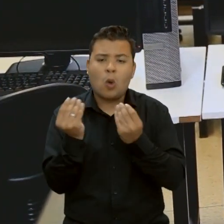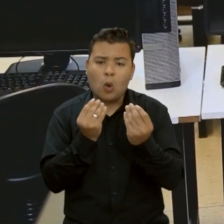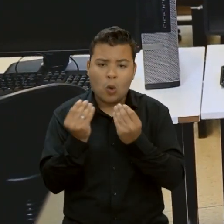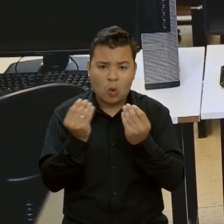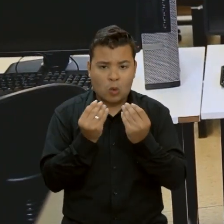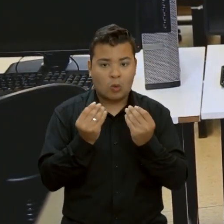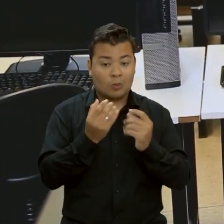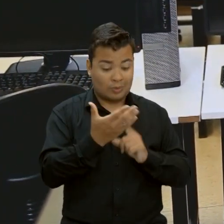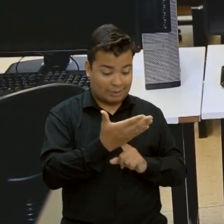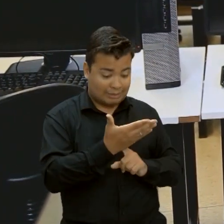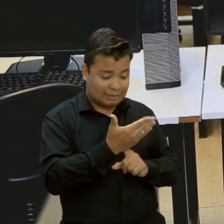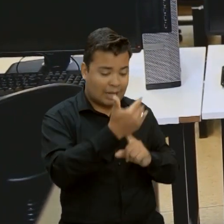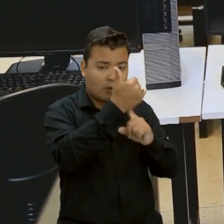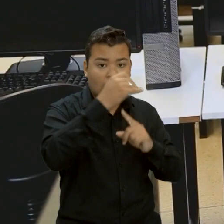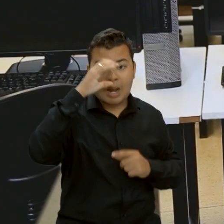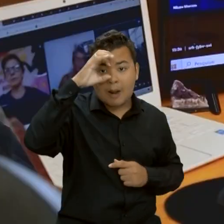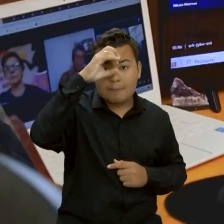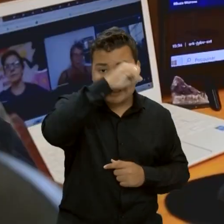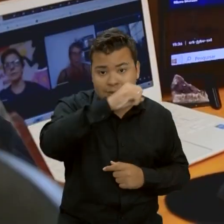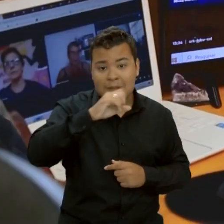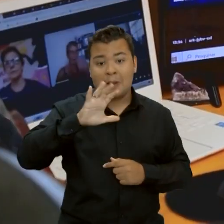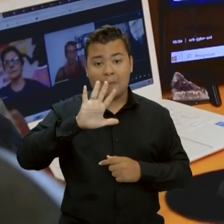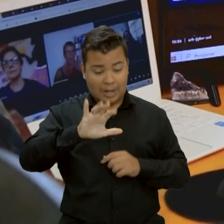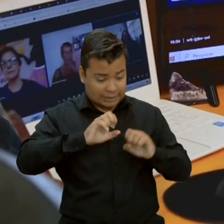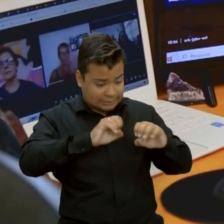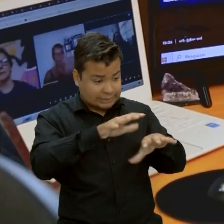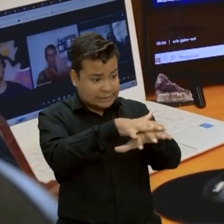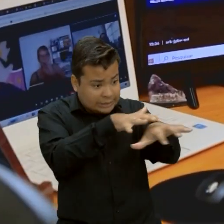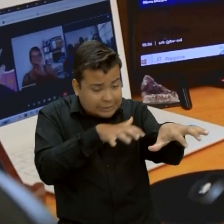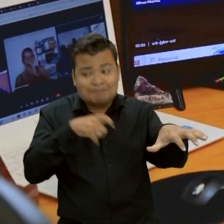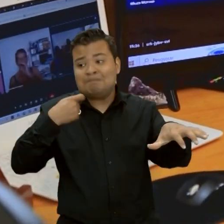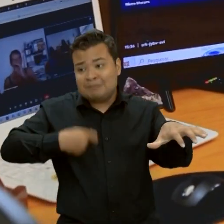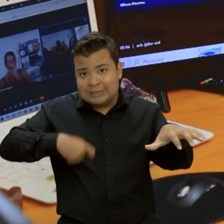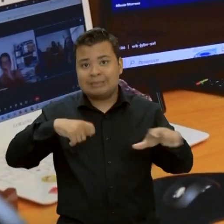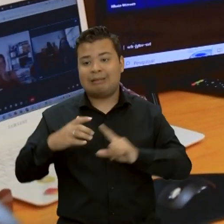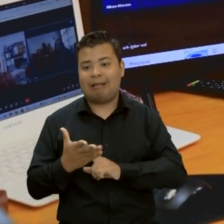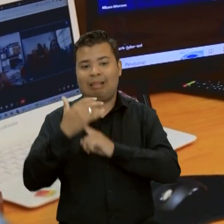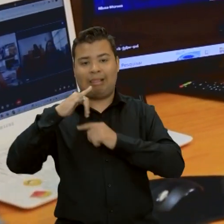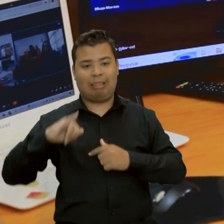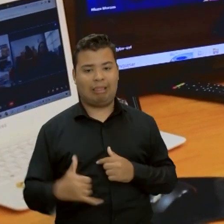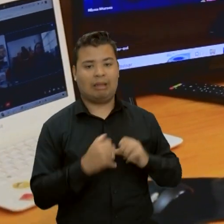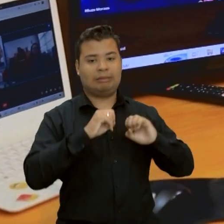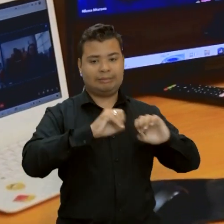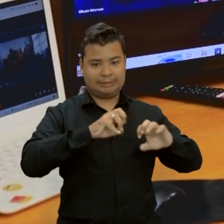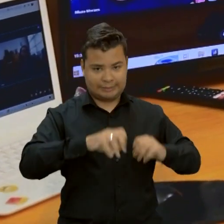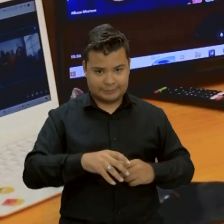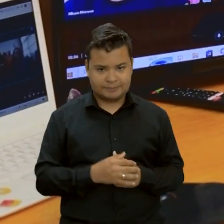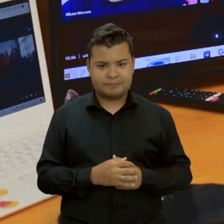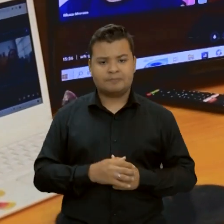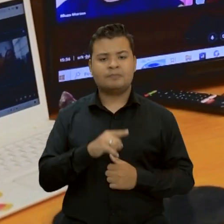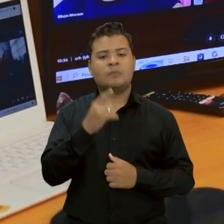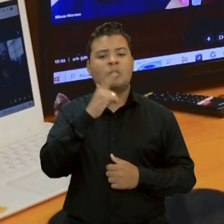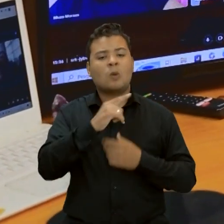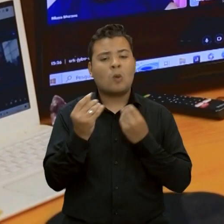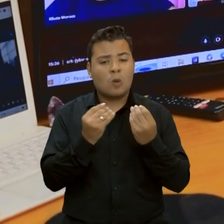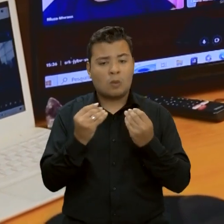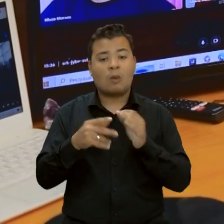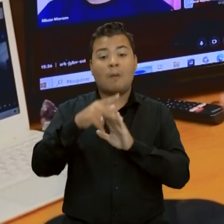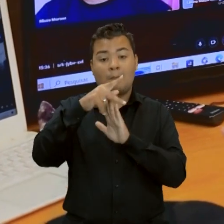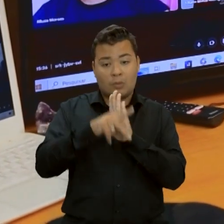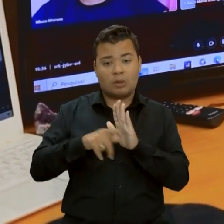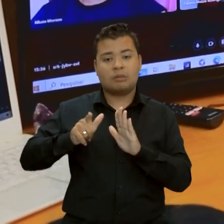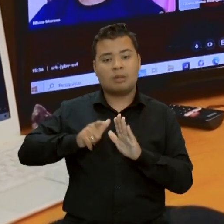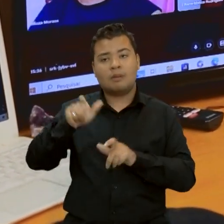tecnologia utilizando a própria tecnologia para auxiliar o projeto conta condutores que